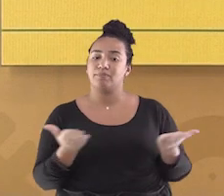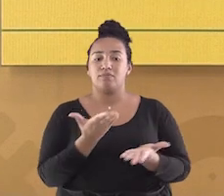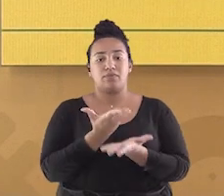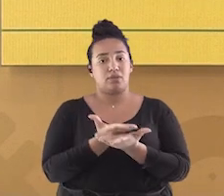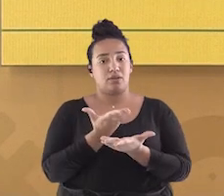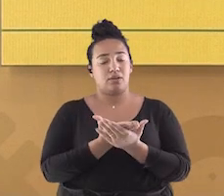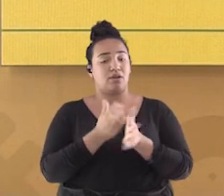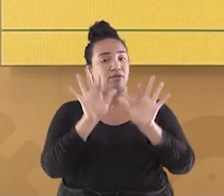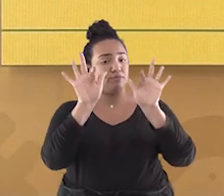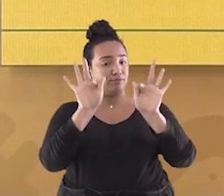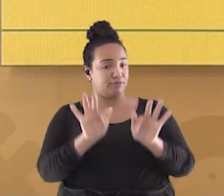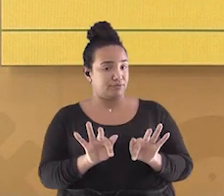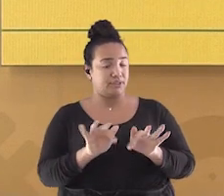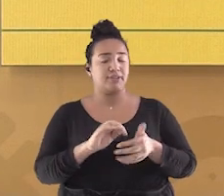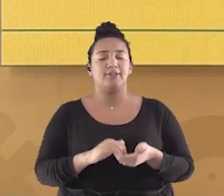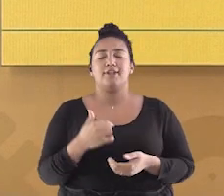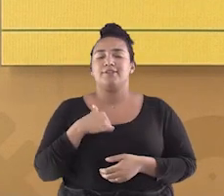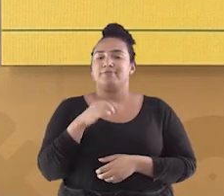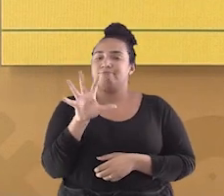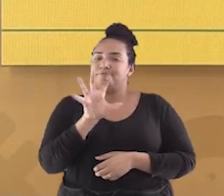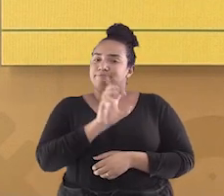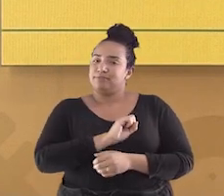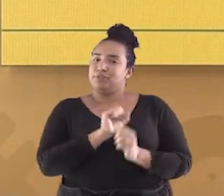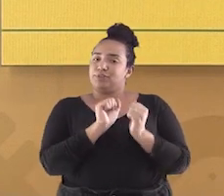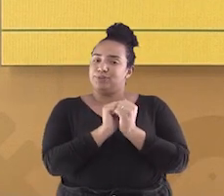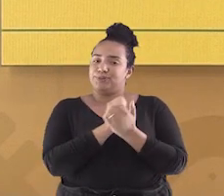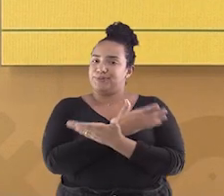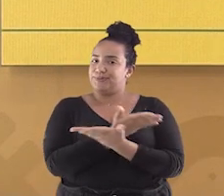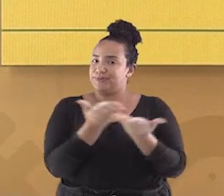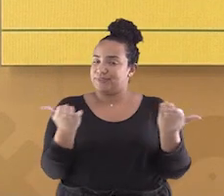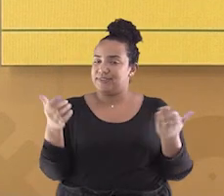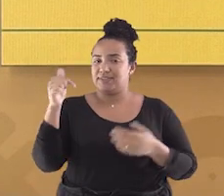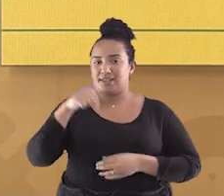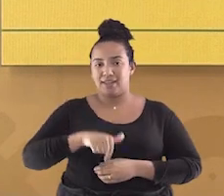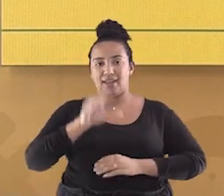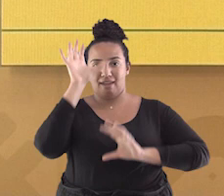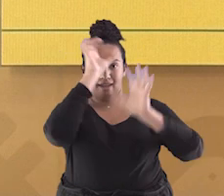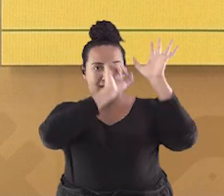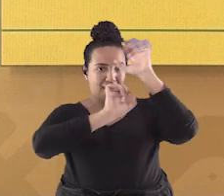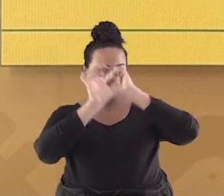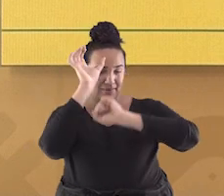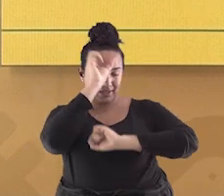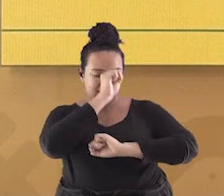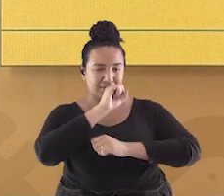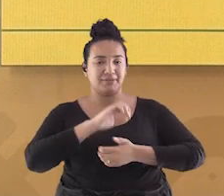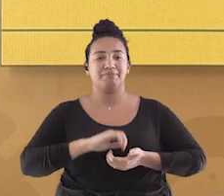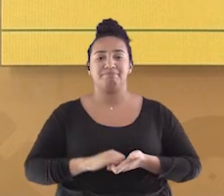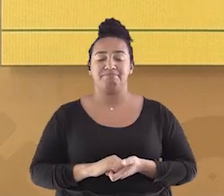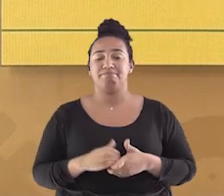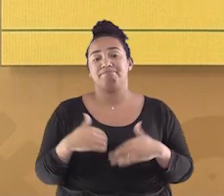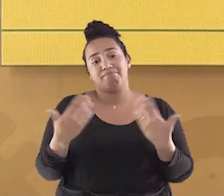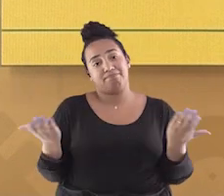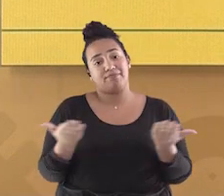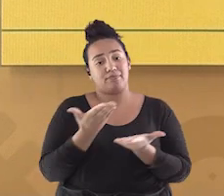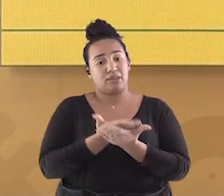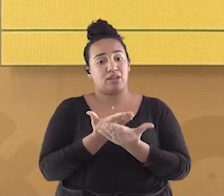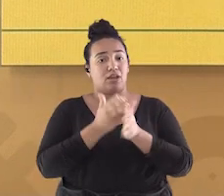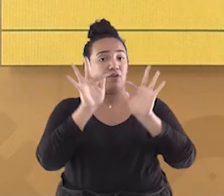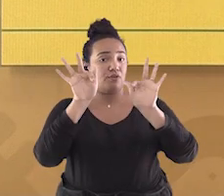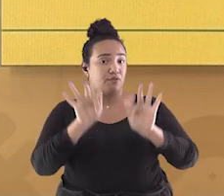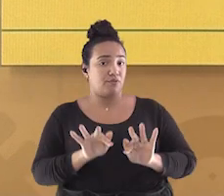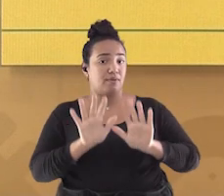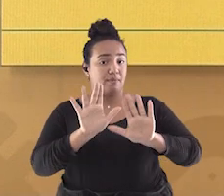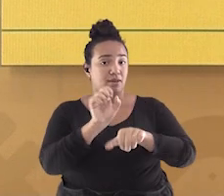está chegando ao fim. Eu adorei estar aqui com vocês aprendendo juntos em mais uma aula. Vou ficando por aqui,